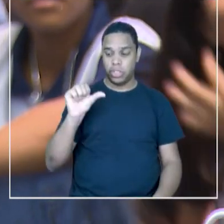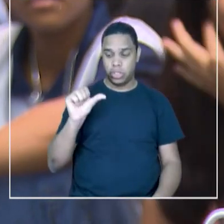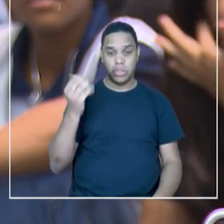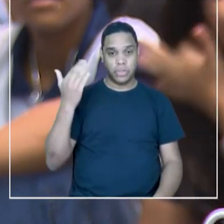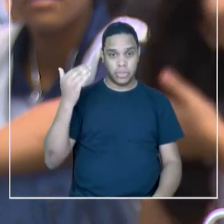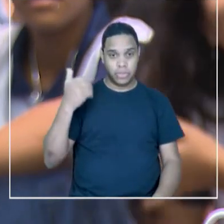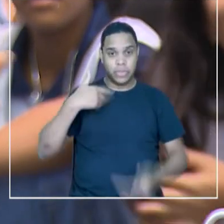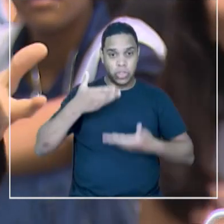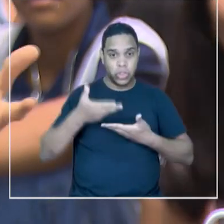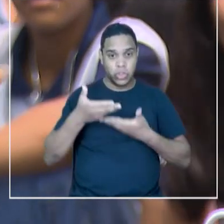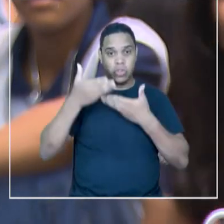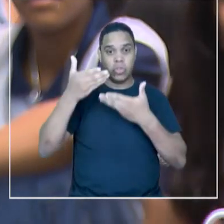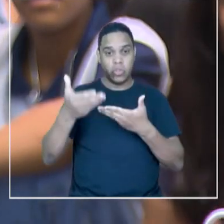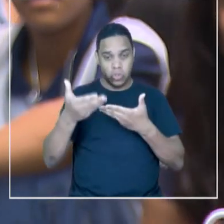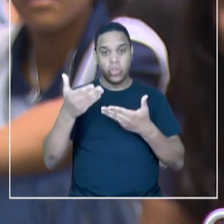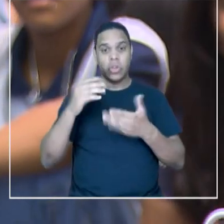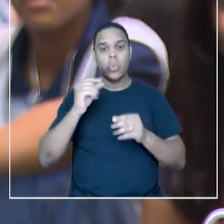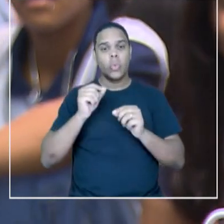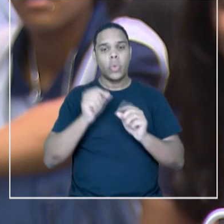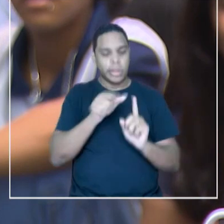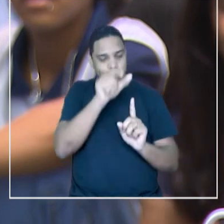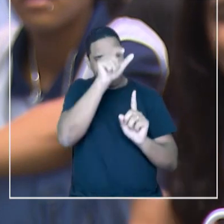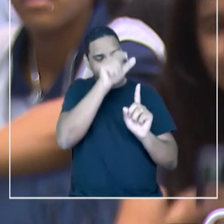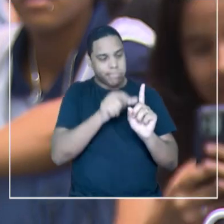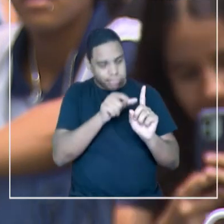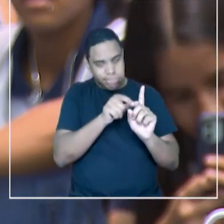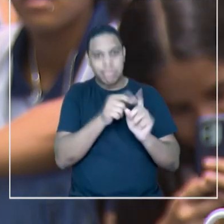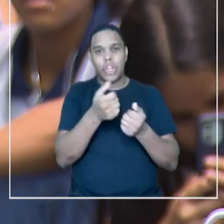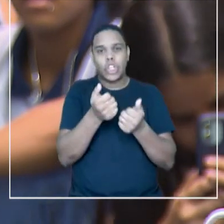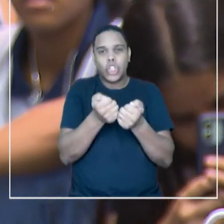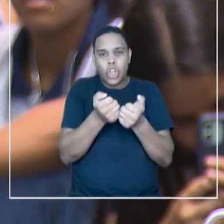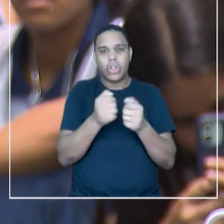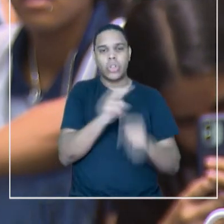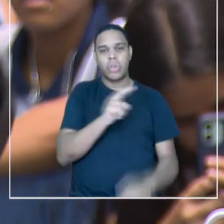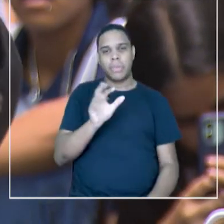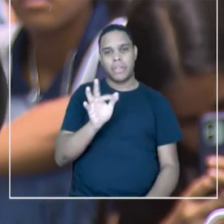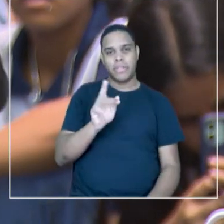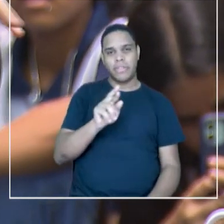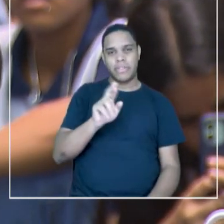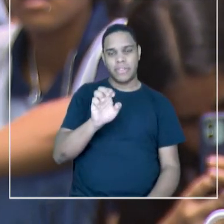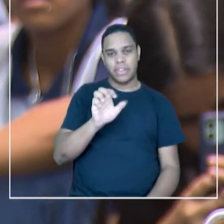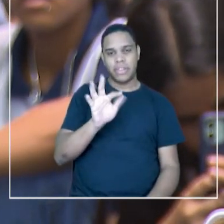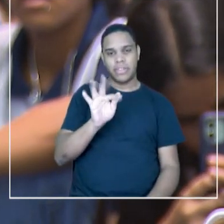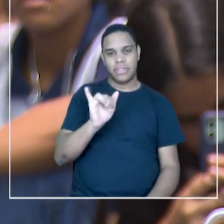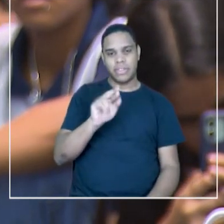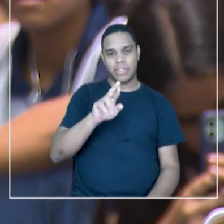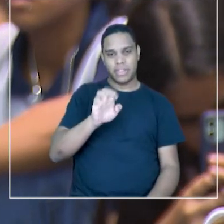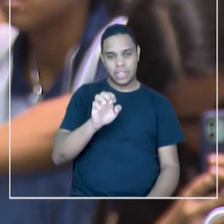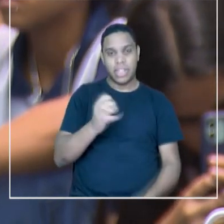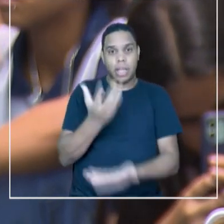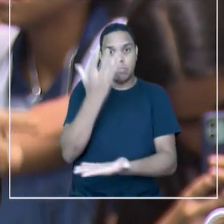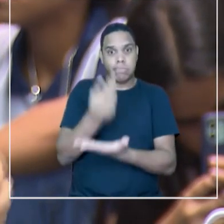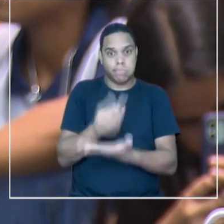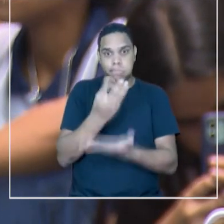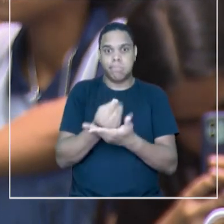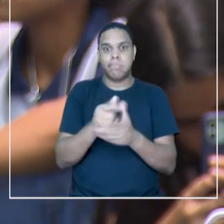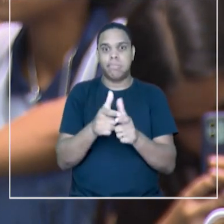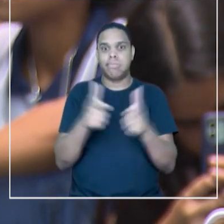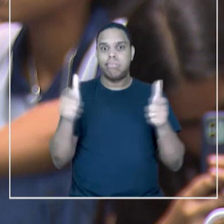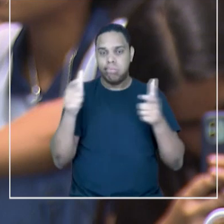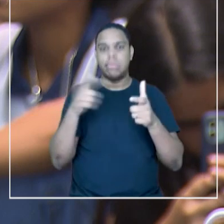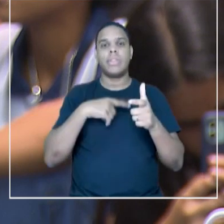2019, eu fui convidado para me tornar um personagem, né, de um game chamado Free Fire. que é esse jogo mais baixado assim da categoria Battle Royale,